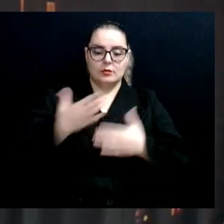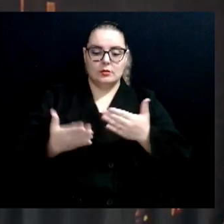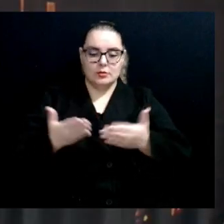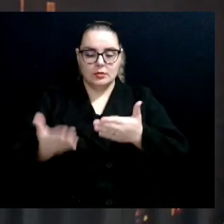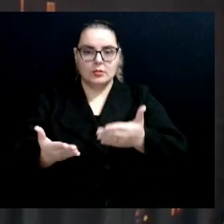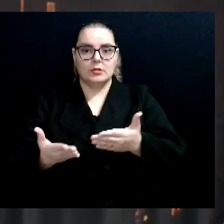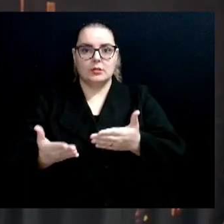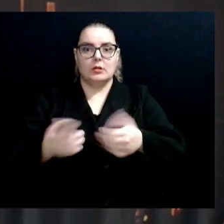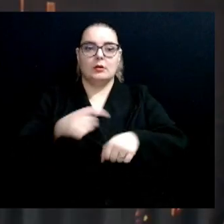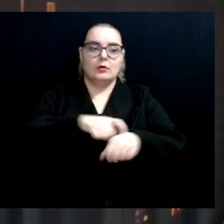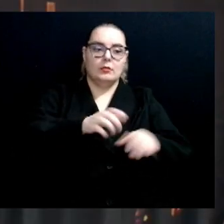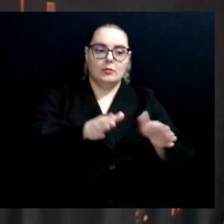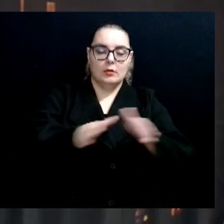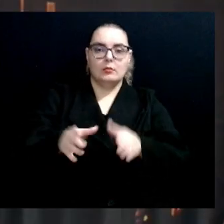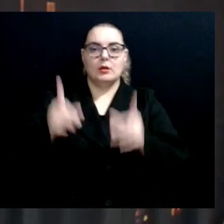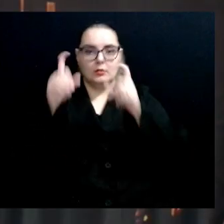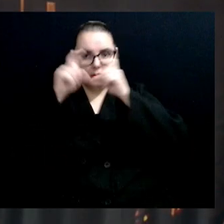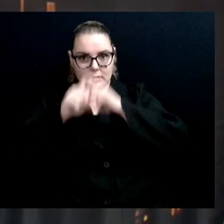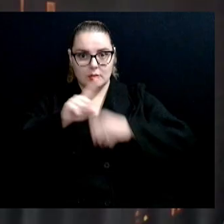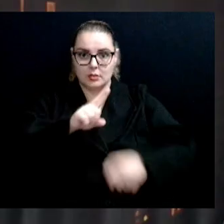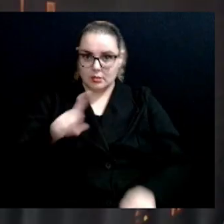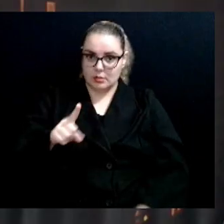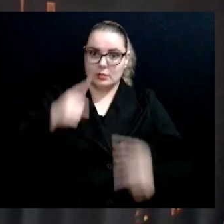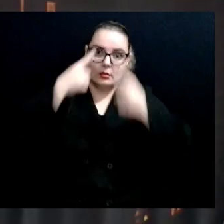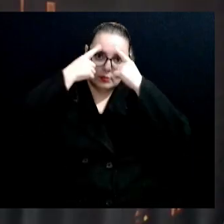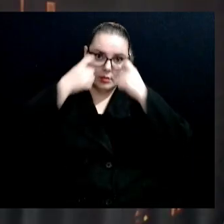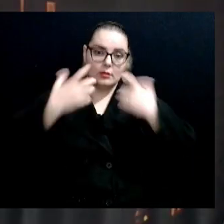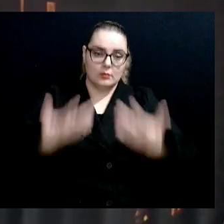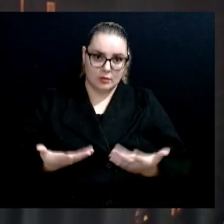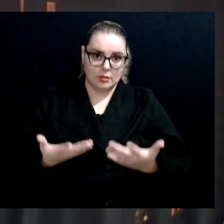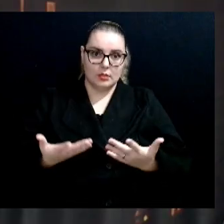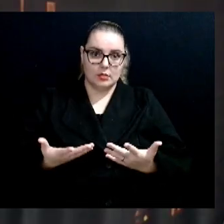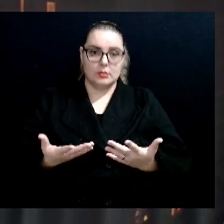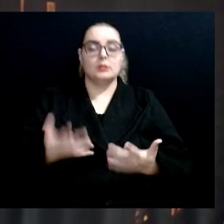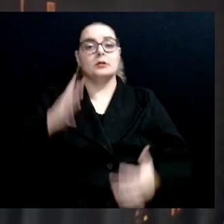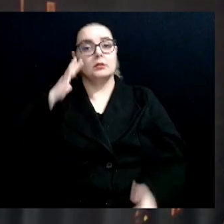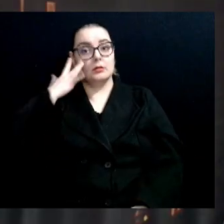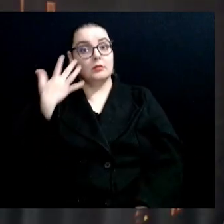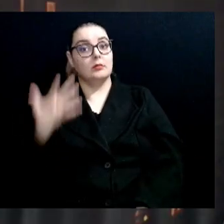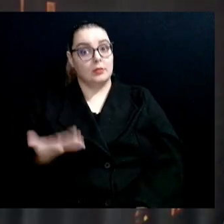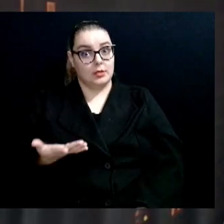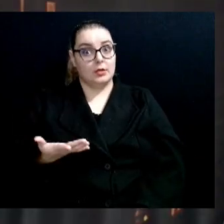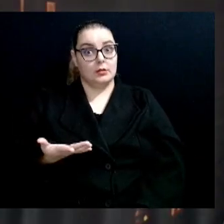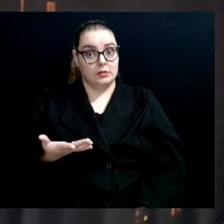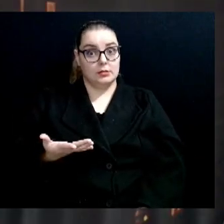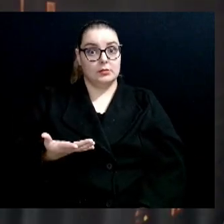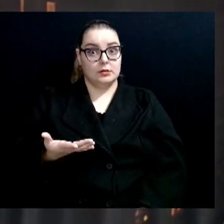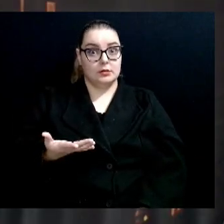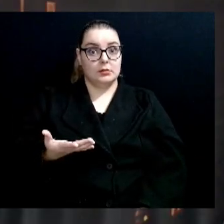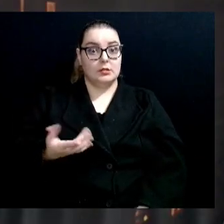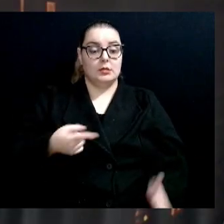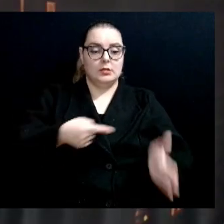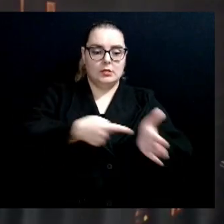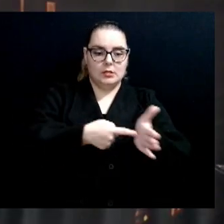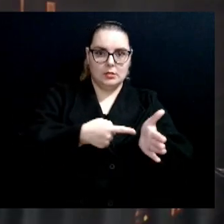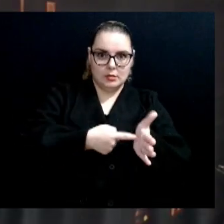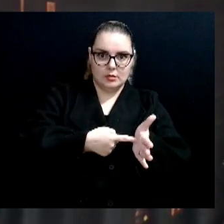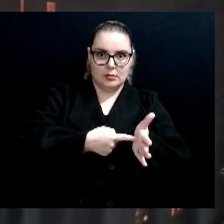difíceis que não sejam pela violência. Né? Então, acho que assim, essa denúncia ela é um